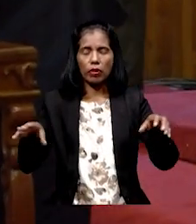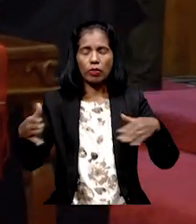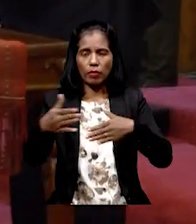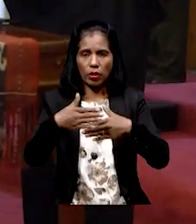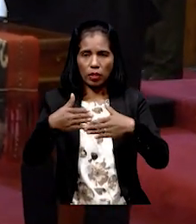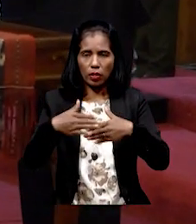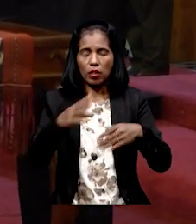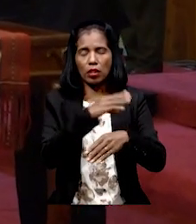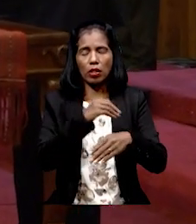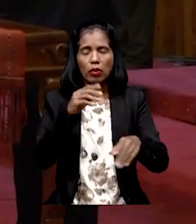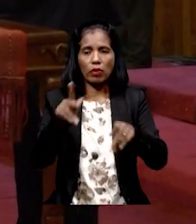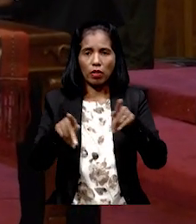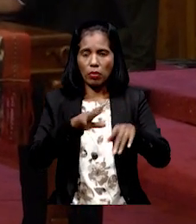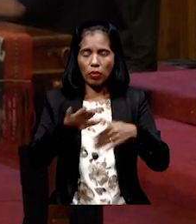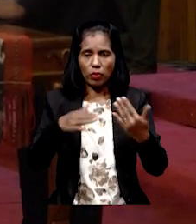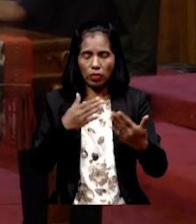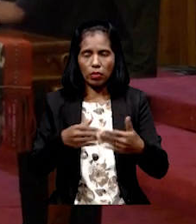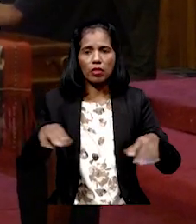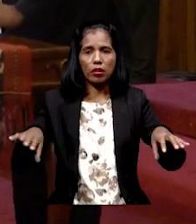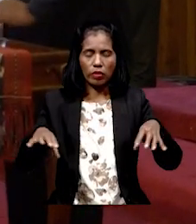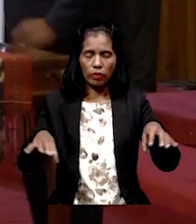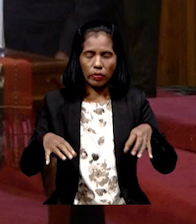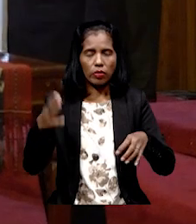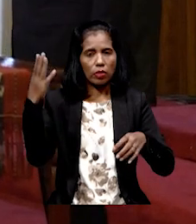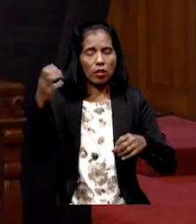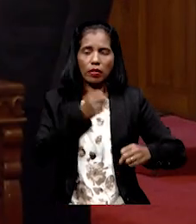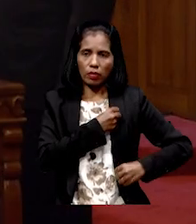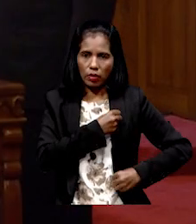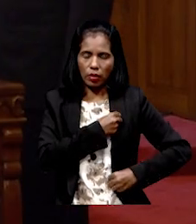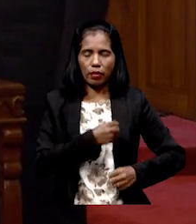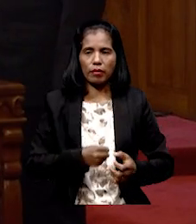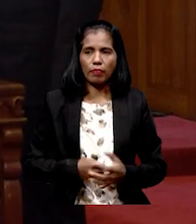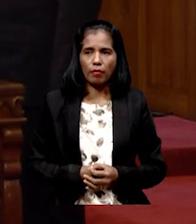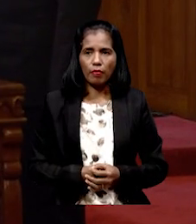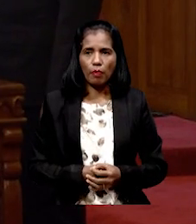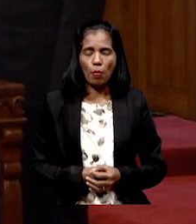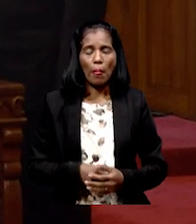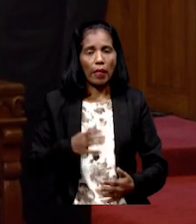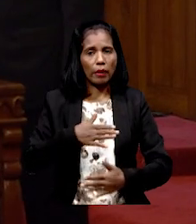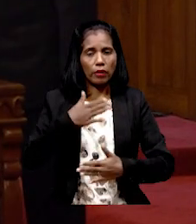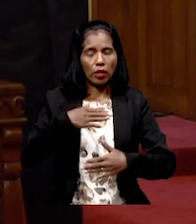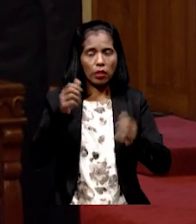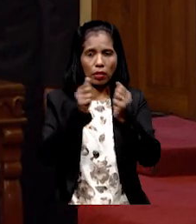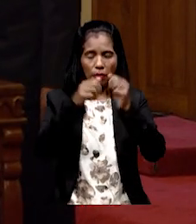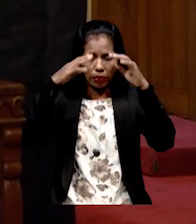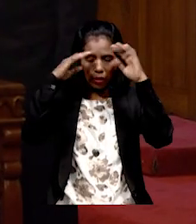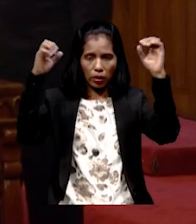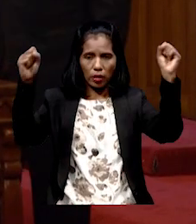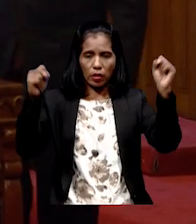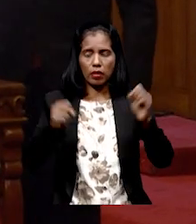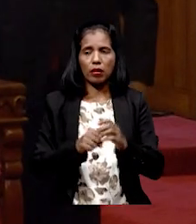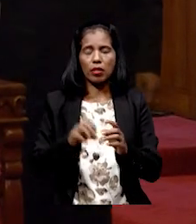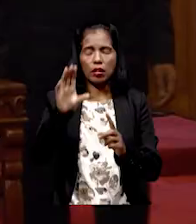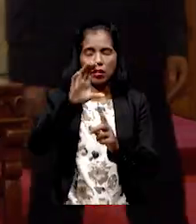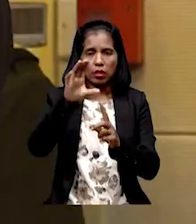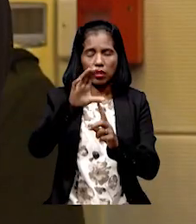Comandante Componente Sira, e o Sistema Força Armada Nian. Hoje compete ao Presidente da República e Comandante Supremo das